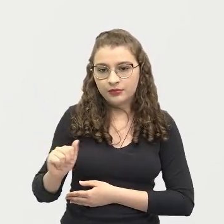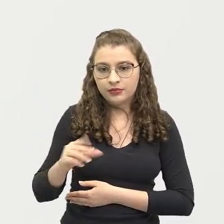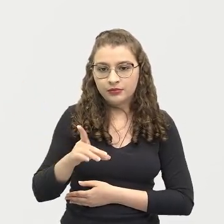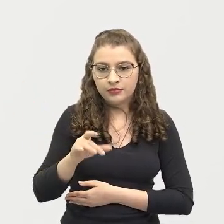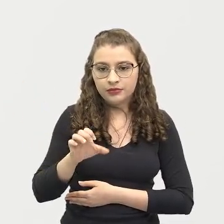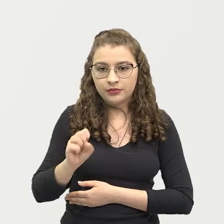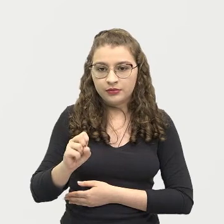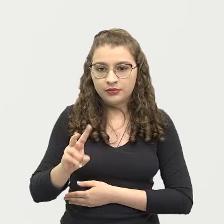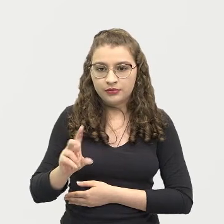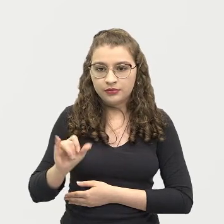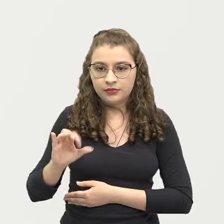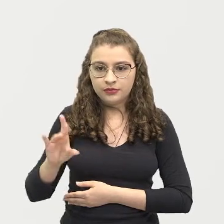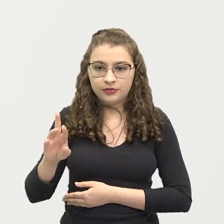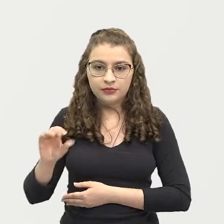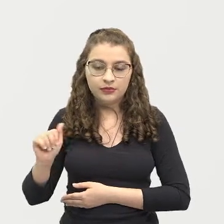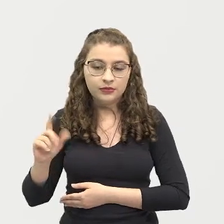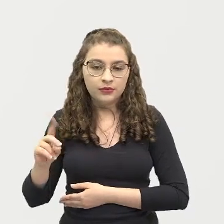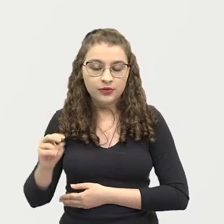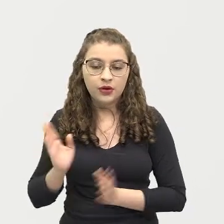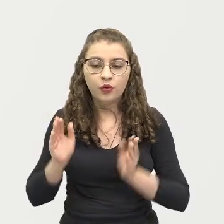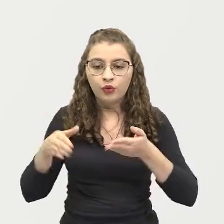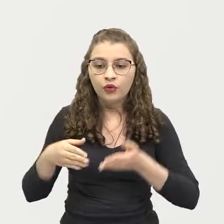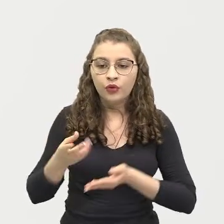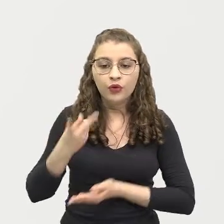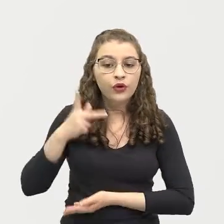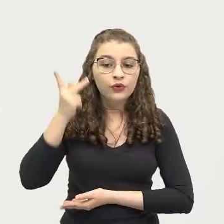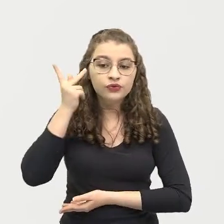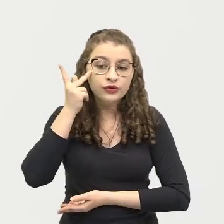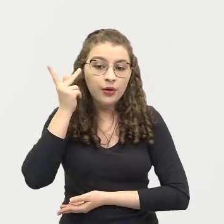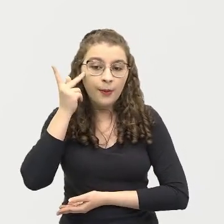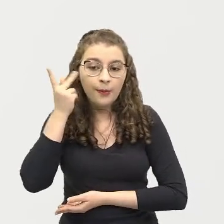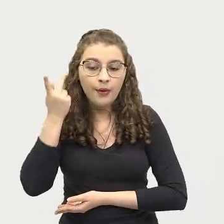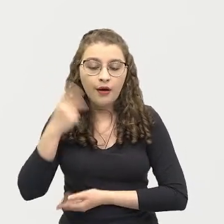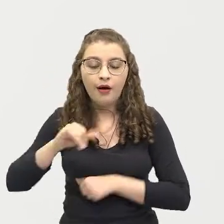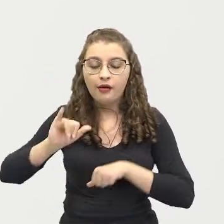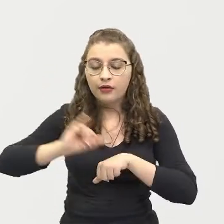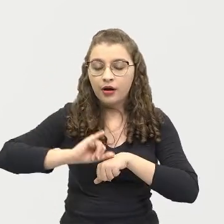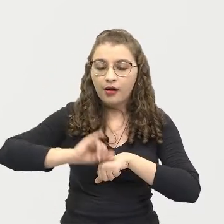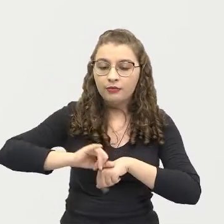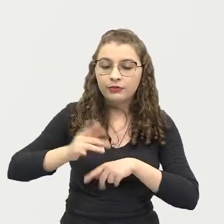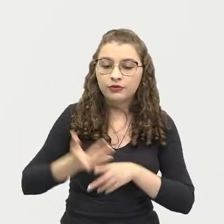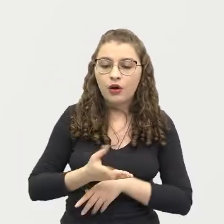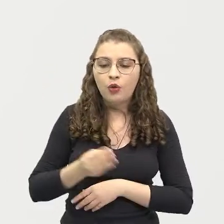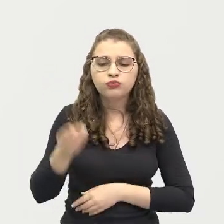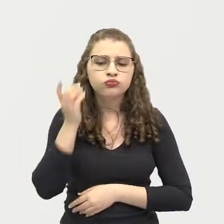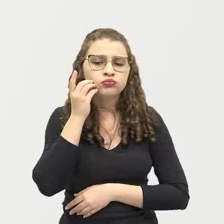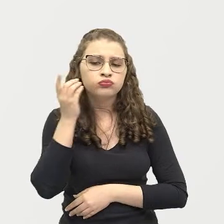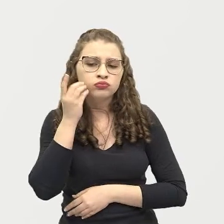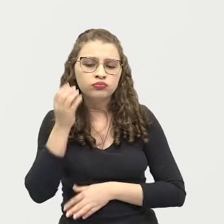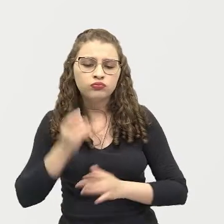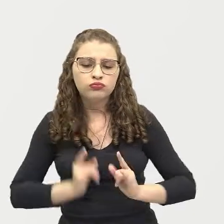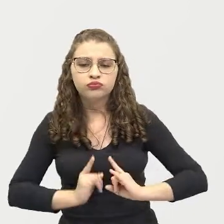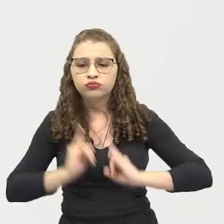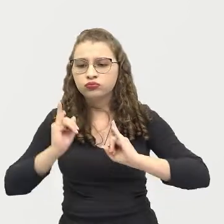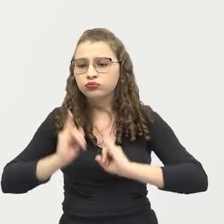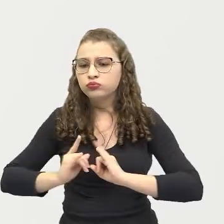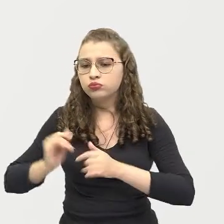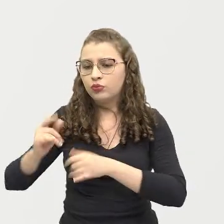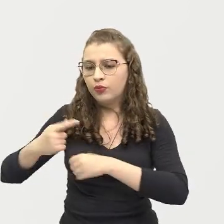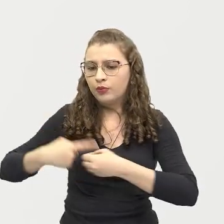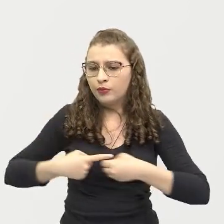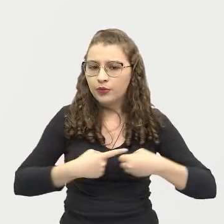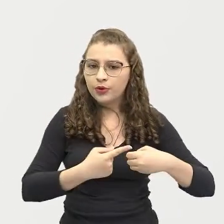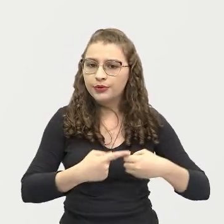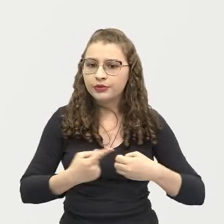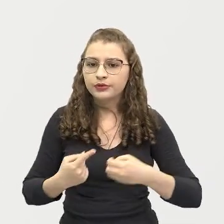sobre a metrópole, sobre o moderno, sobre o cotidiano das grandes cidades. Então ele vai romper.